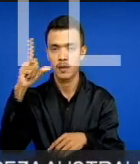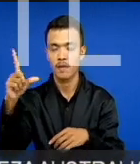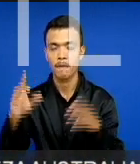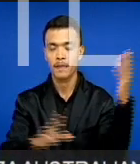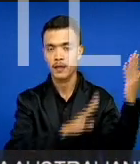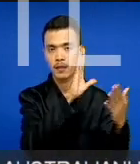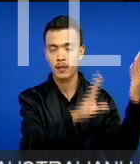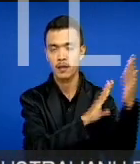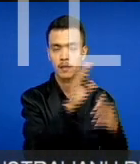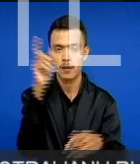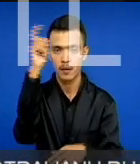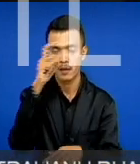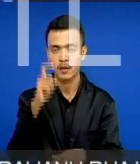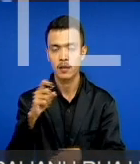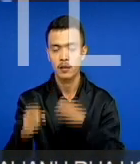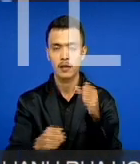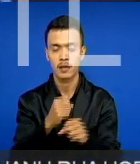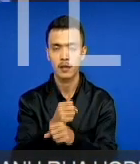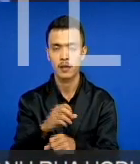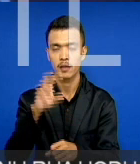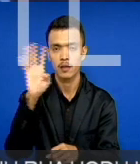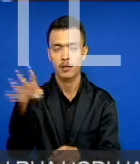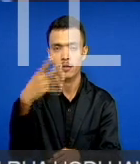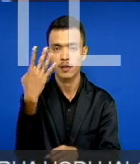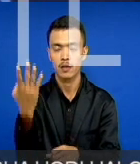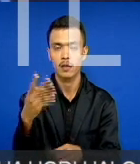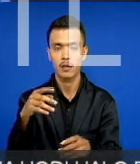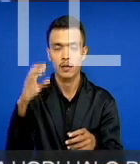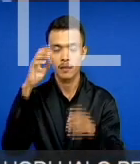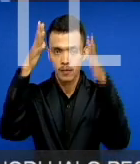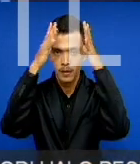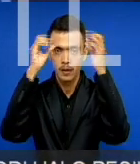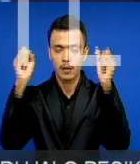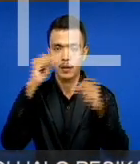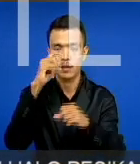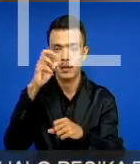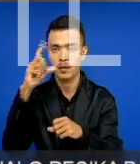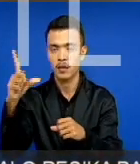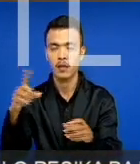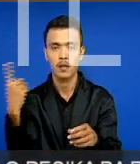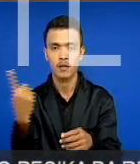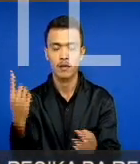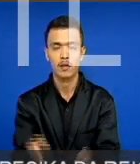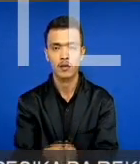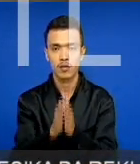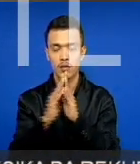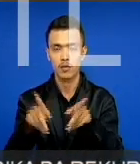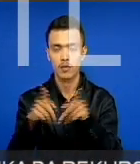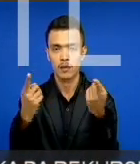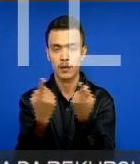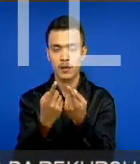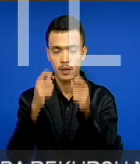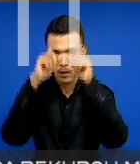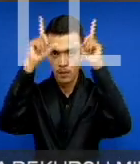celebra aniversário Badala Sanulo Resinghat. Tambane presidente CCTL na fating encoraza empresário Timoroan ato serviço hamuto